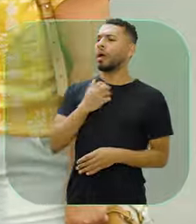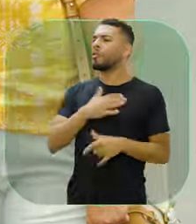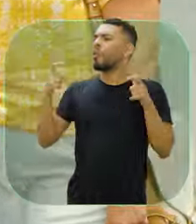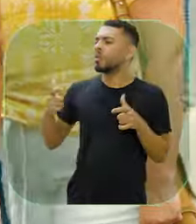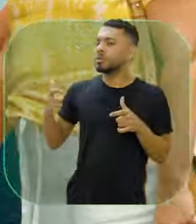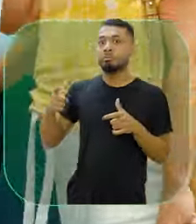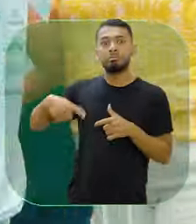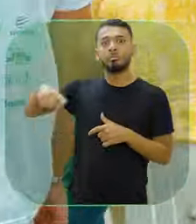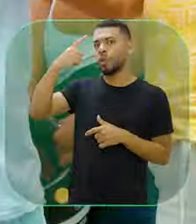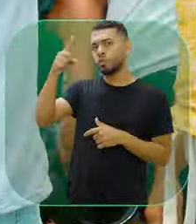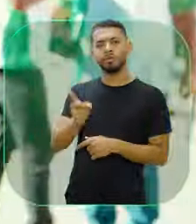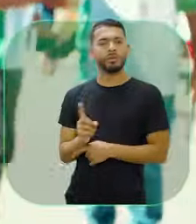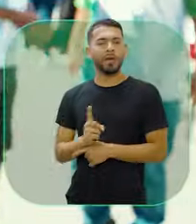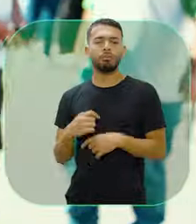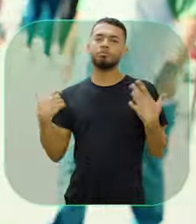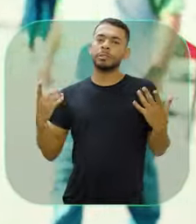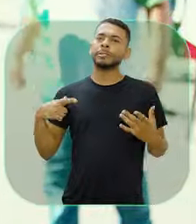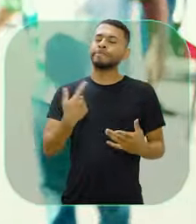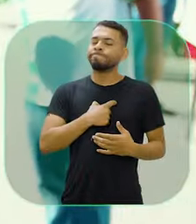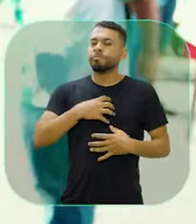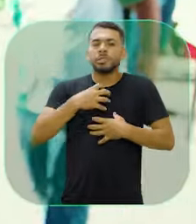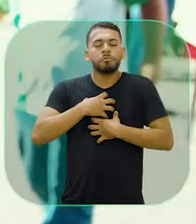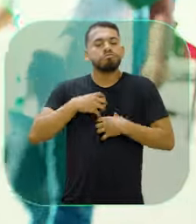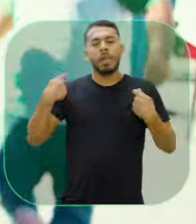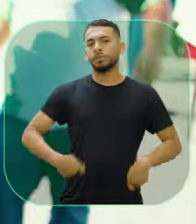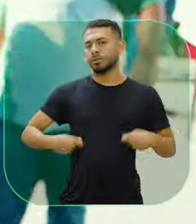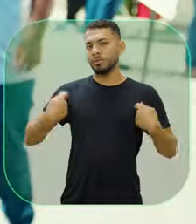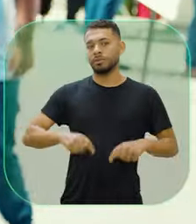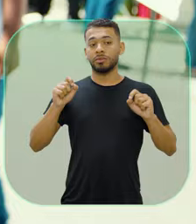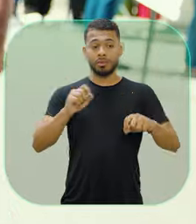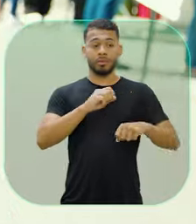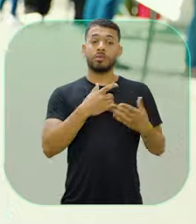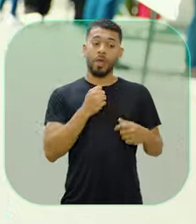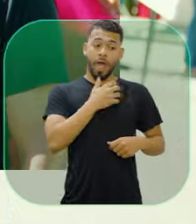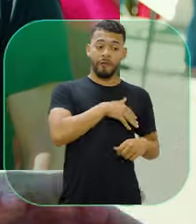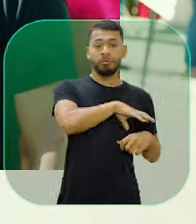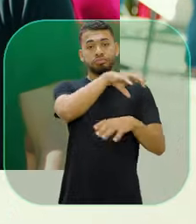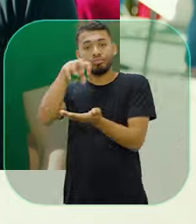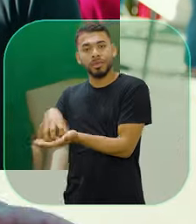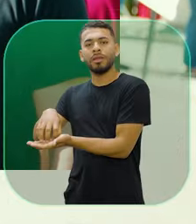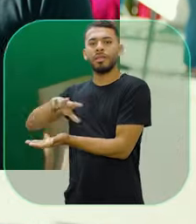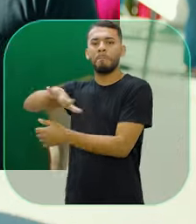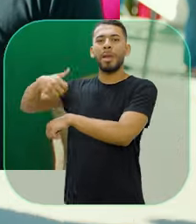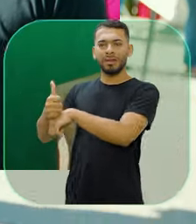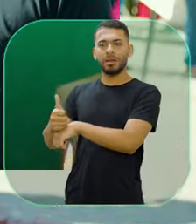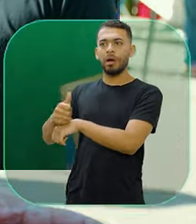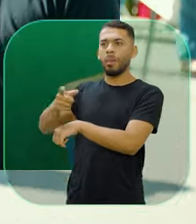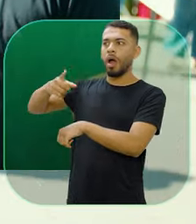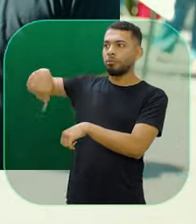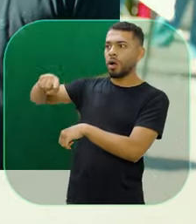Barreiros, as pessoas não conhecem. Então a gente sentiu a necessidade de trazer a nossa escola para a praça, para a comunidade, para que